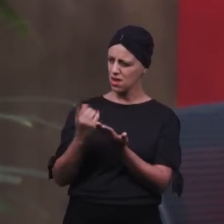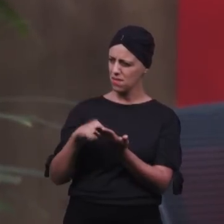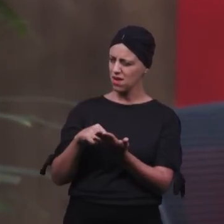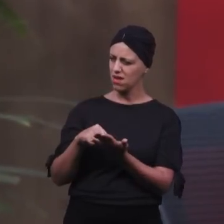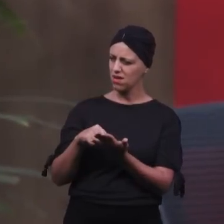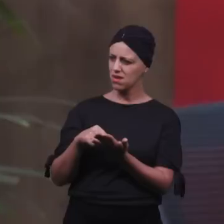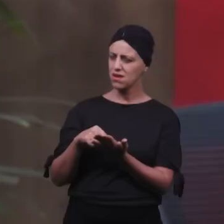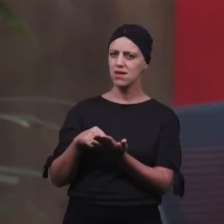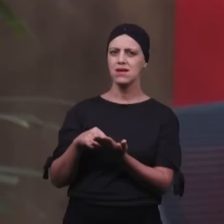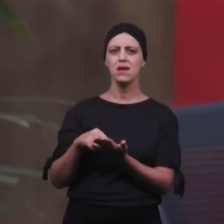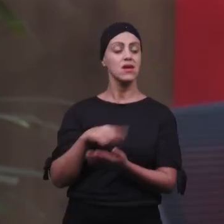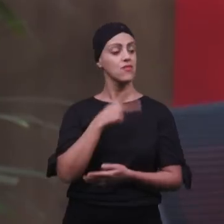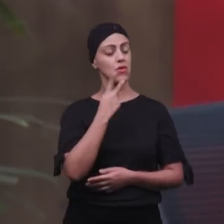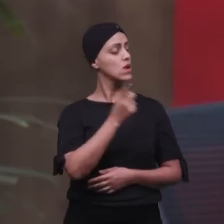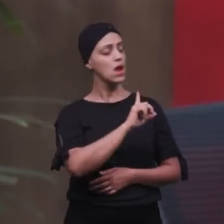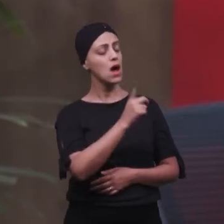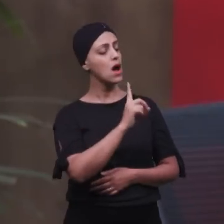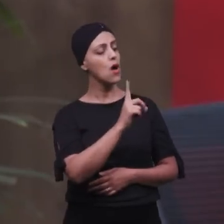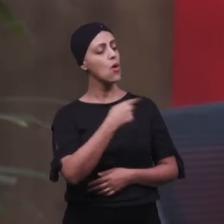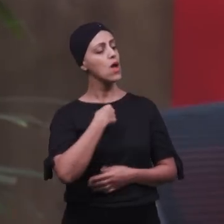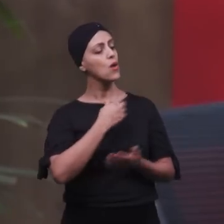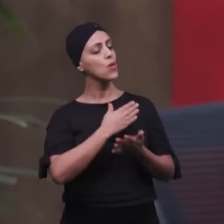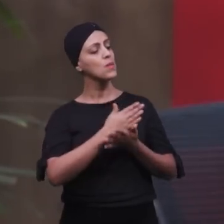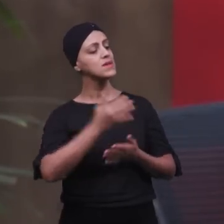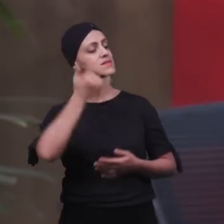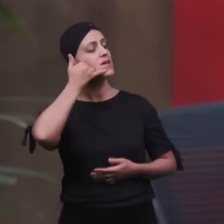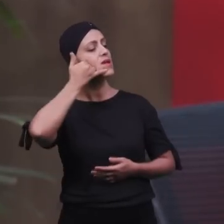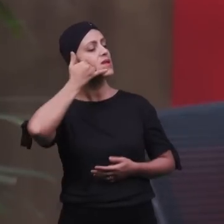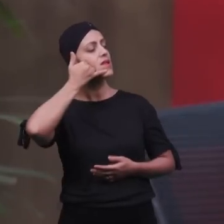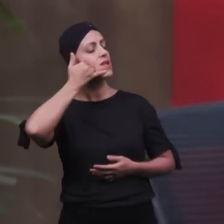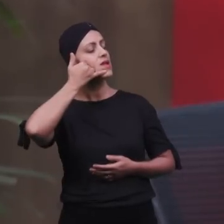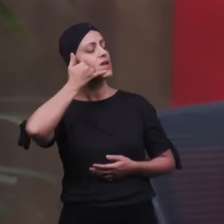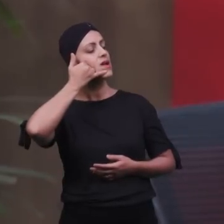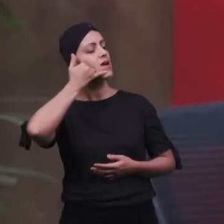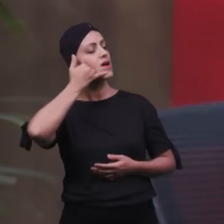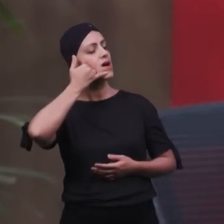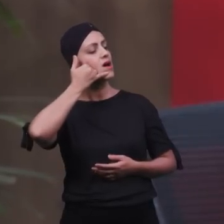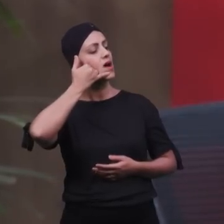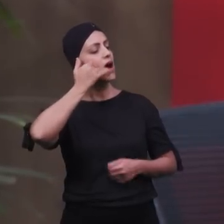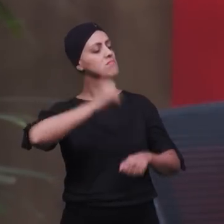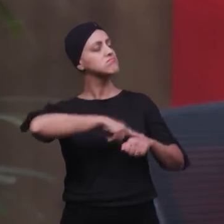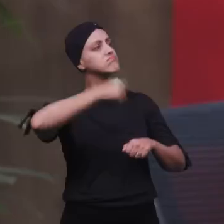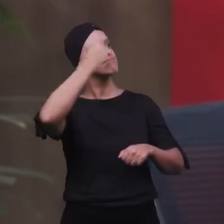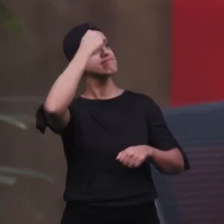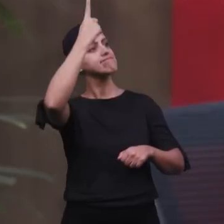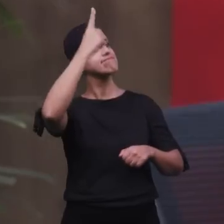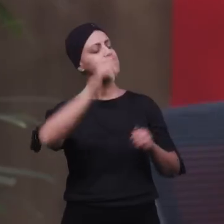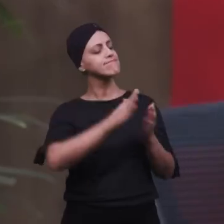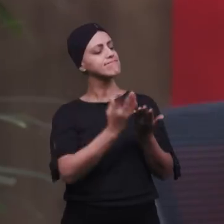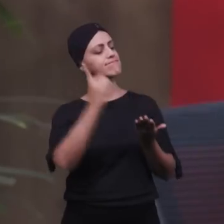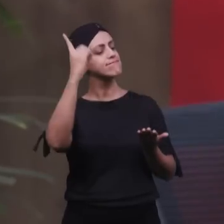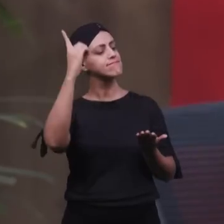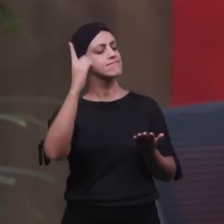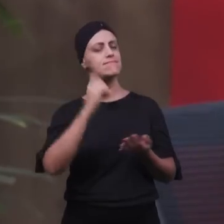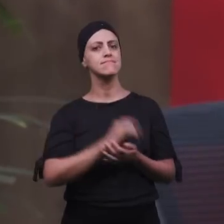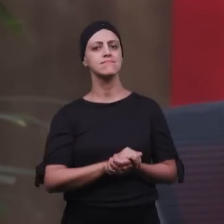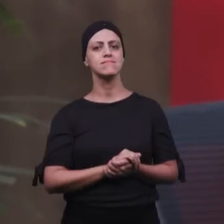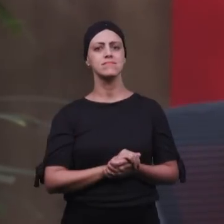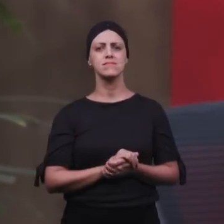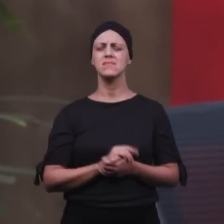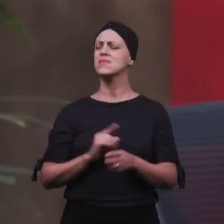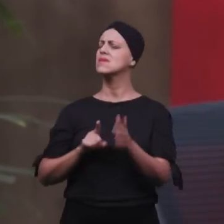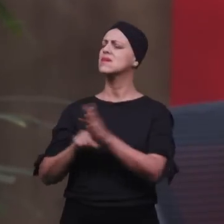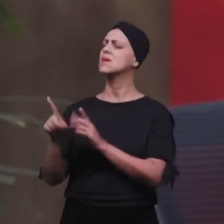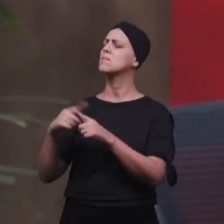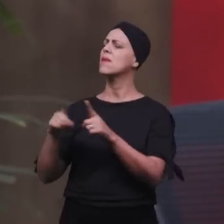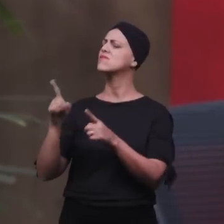Eu passei a fazer isso quando ligo para o 0800. Glória a Deus. E ele disse assim, tá, mas o que você entende dos textos